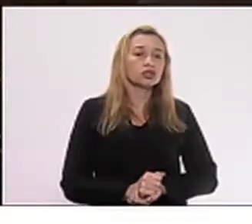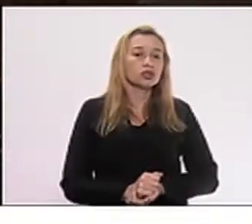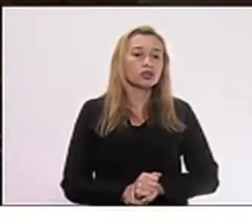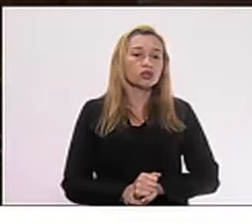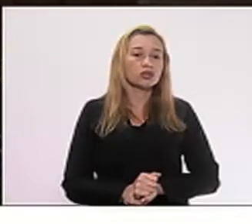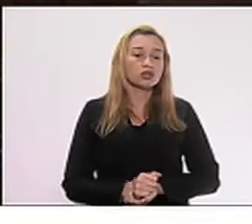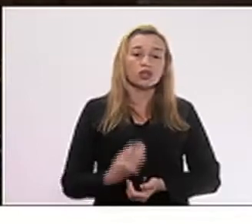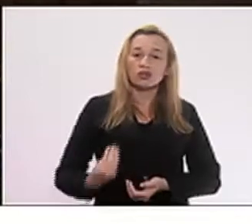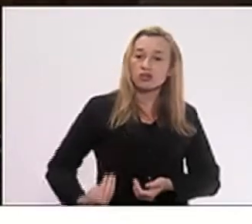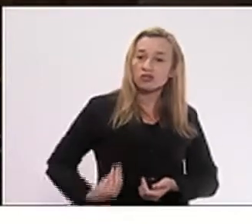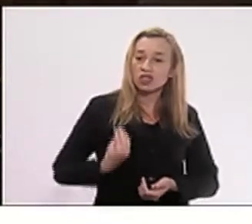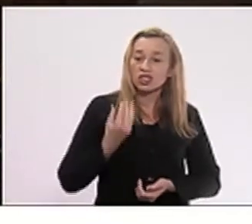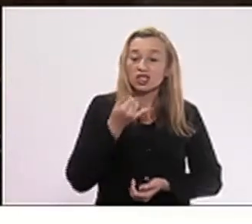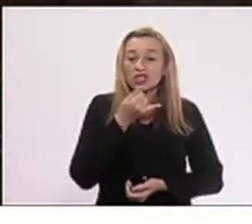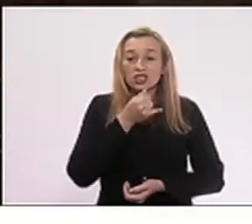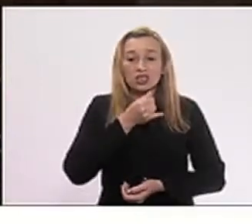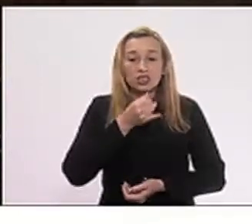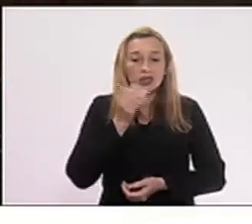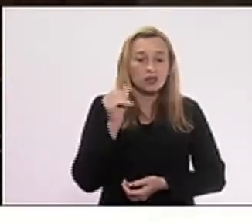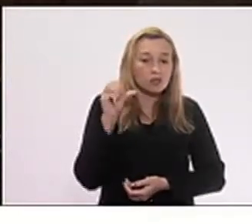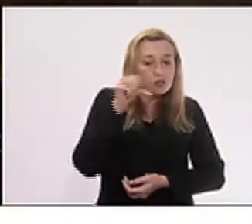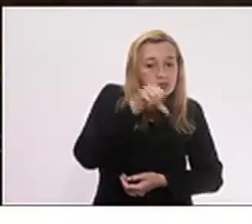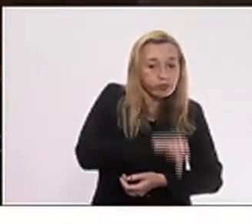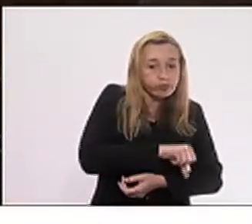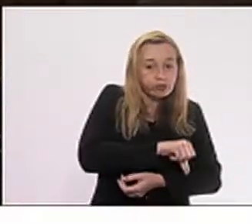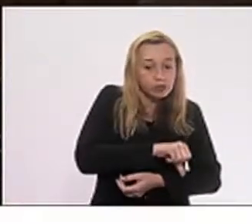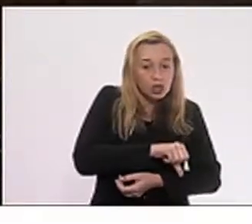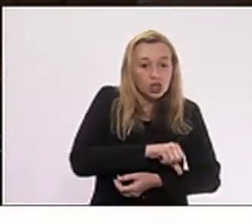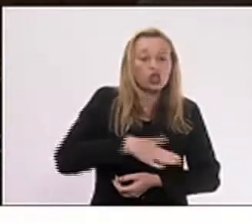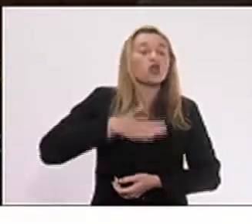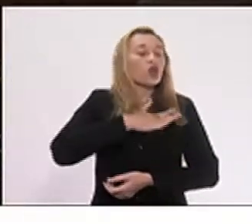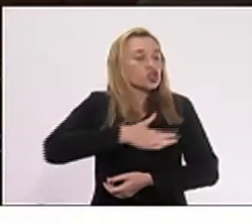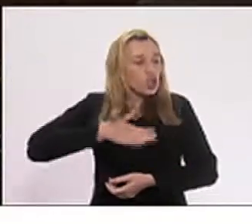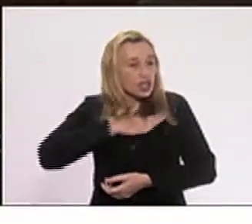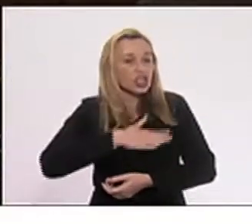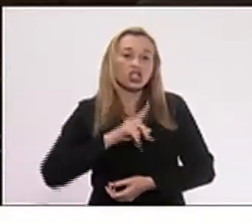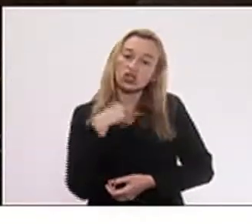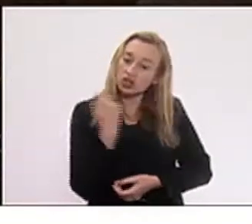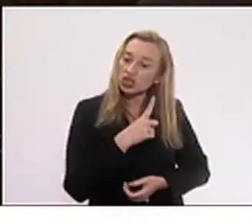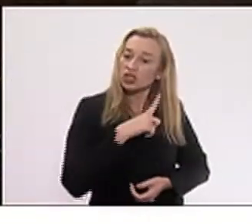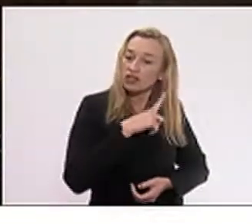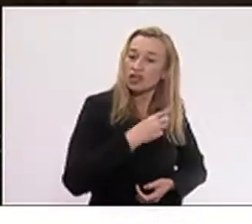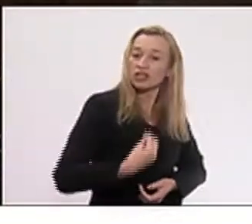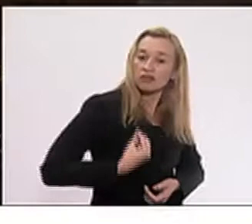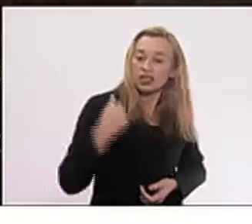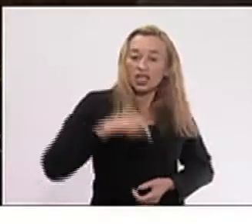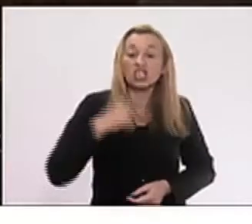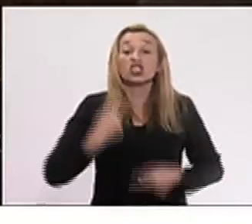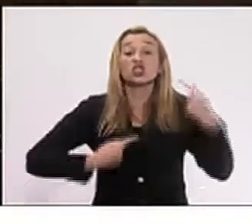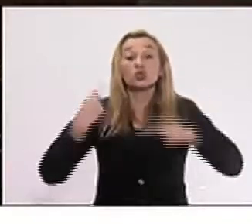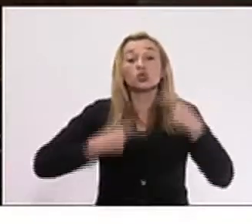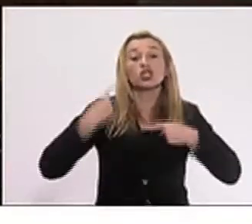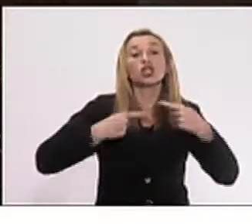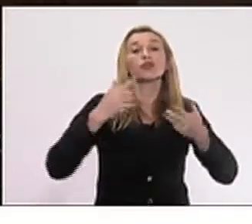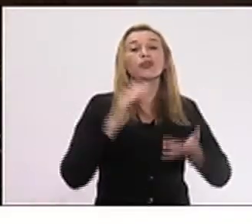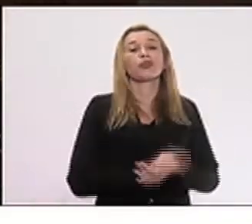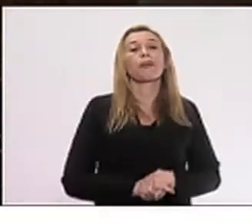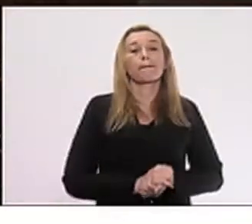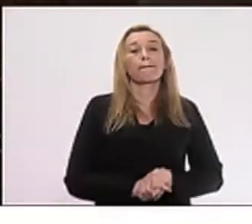suas vidas precarizadas, que gostaríamos que nós estivéssemos aqui discutindo